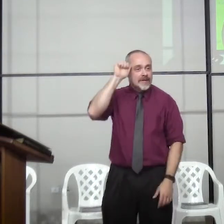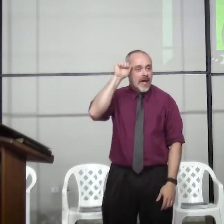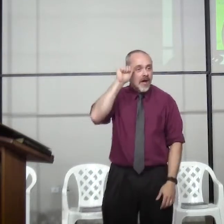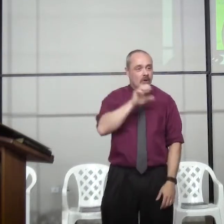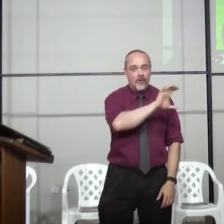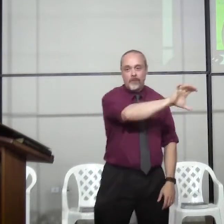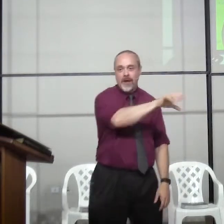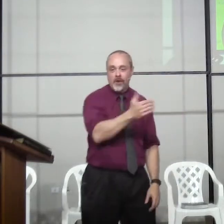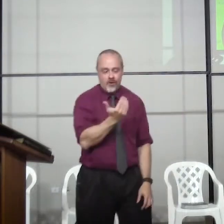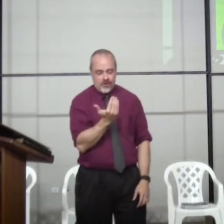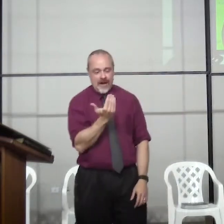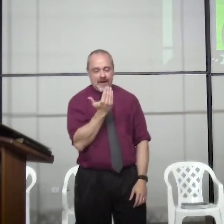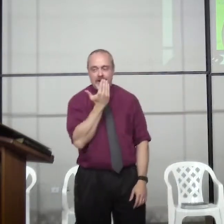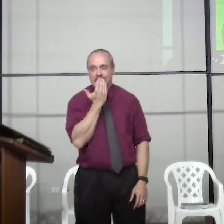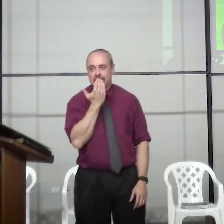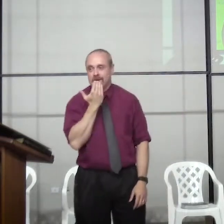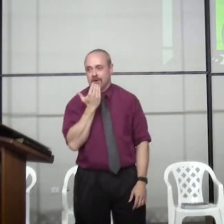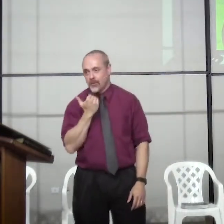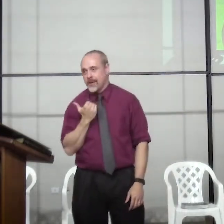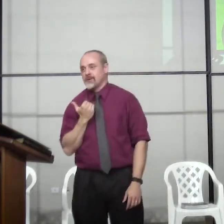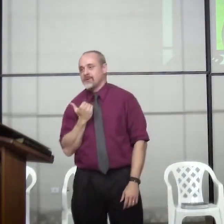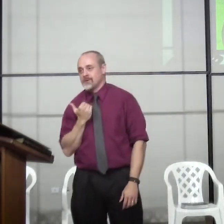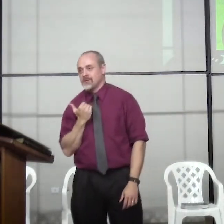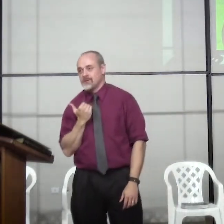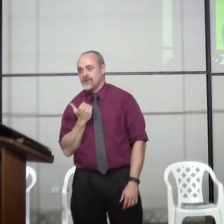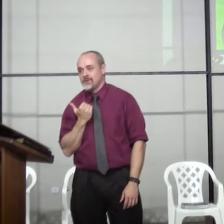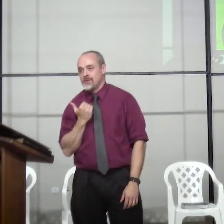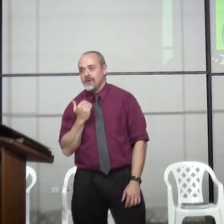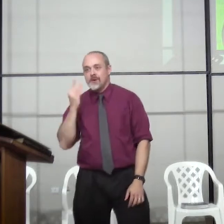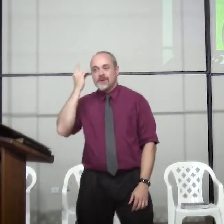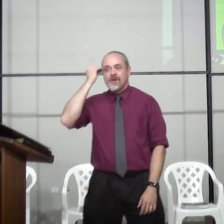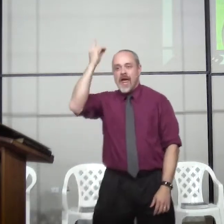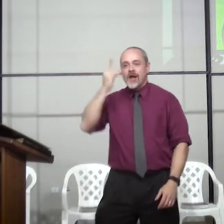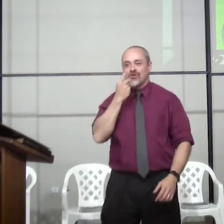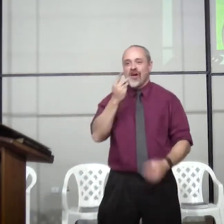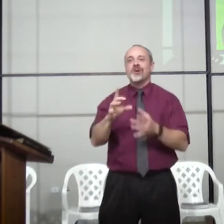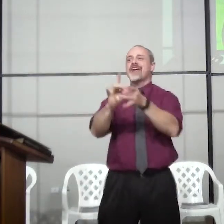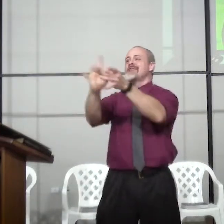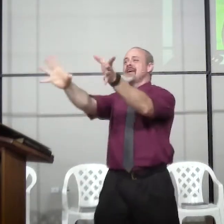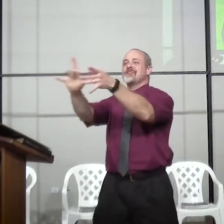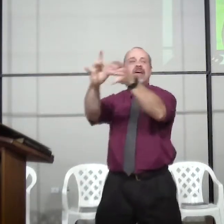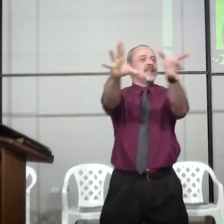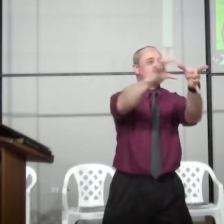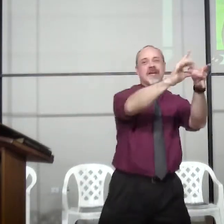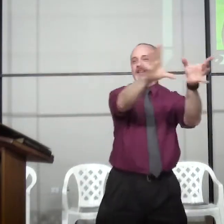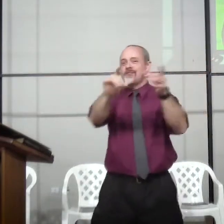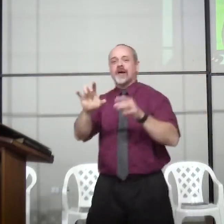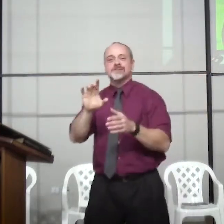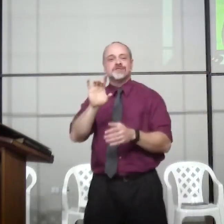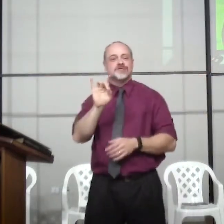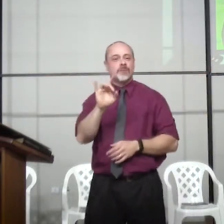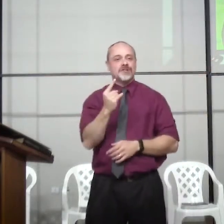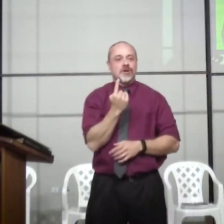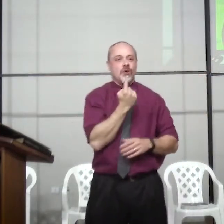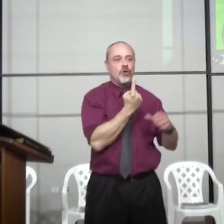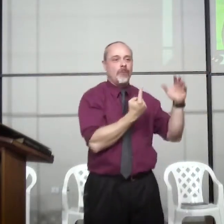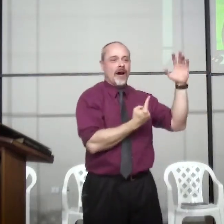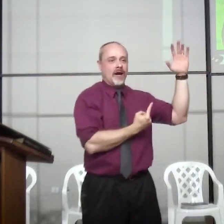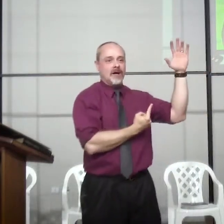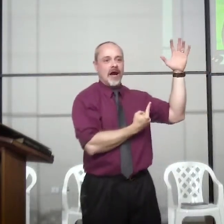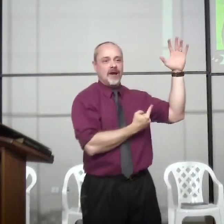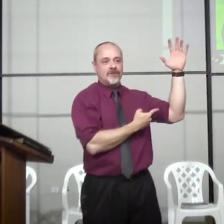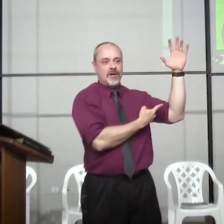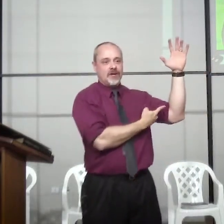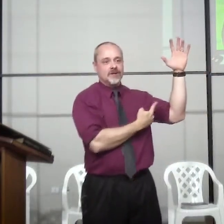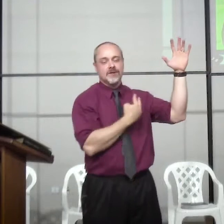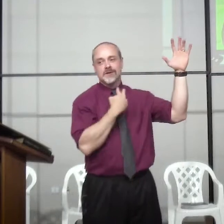E Adão pegou e comeu. Deus falou, está livre. Somente